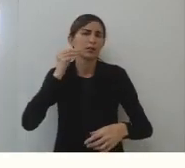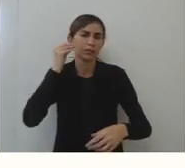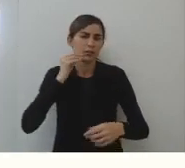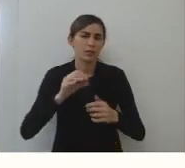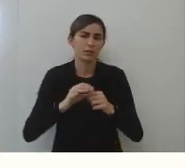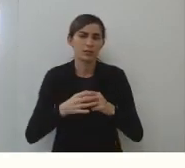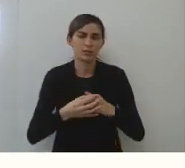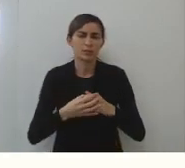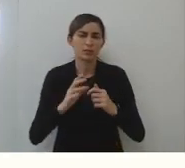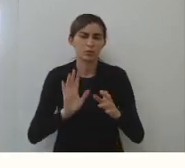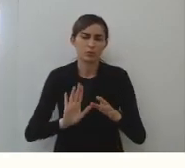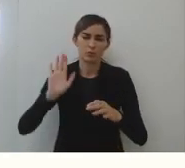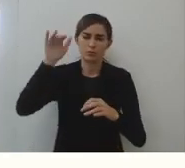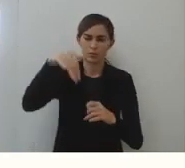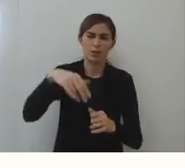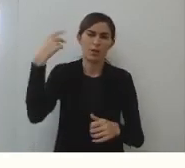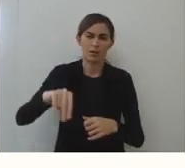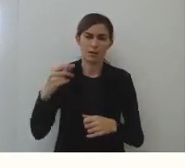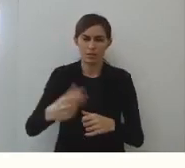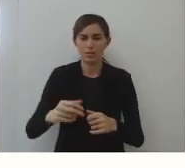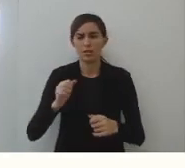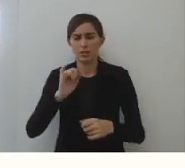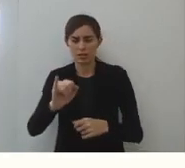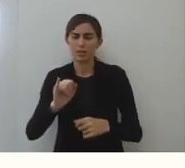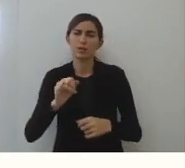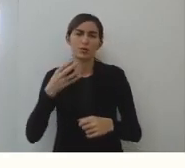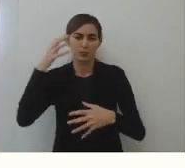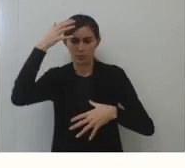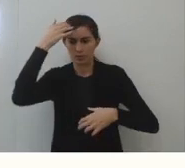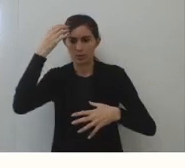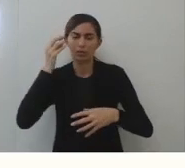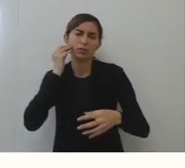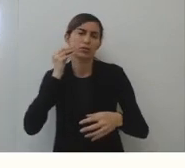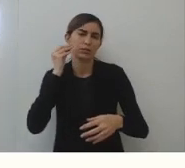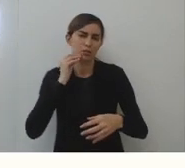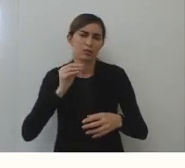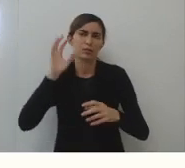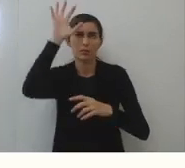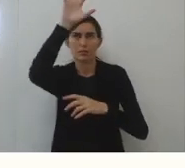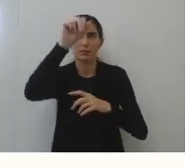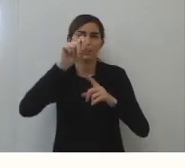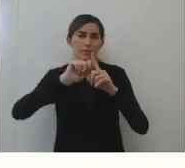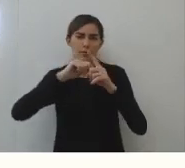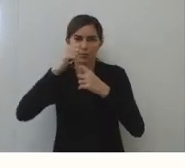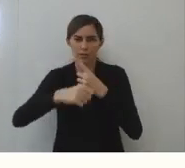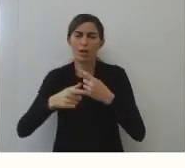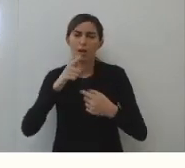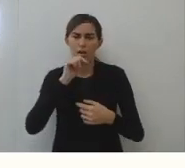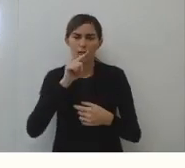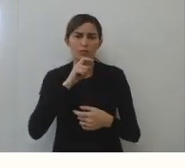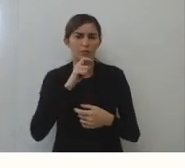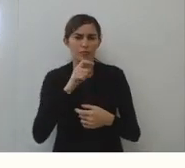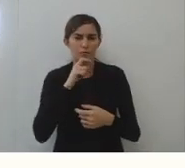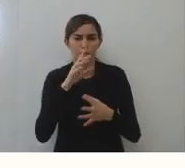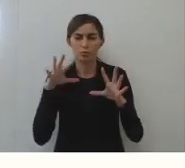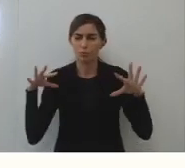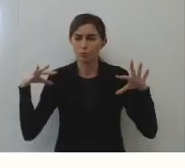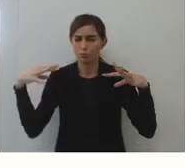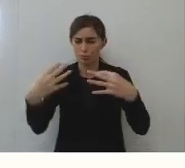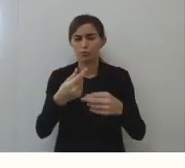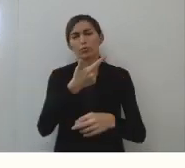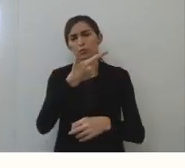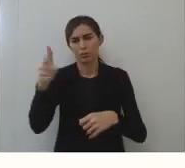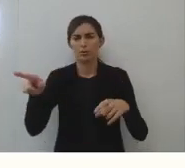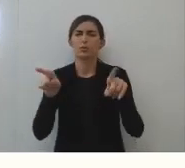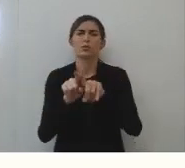levaria uma surra. Claro, porque se o macaco que tentasse subir a mesa para pegar as bananas ia levar um jato de água fria, todos os